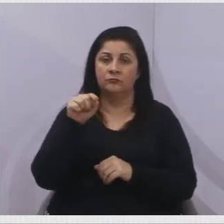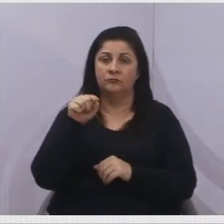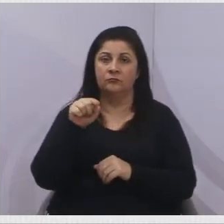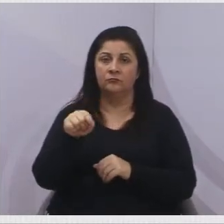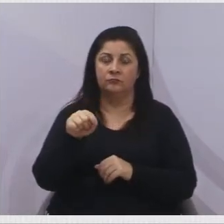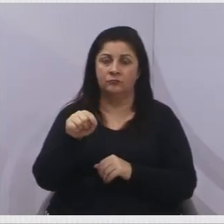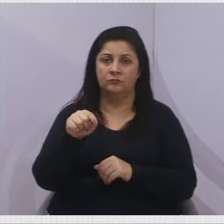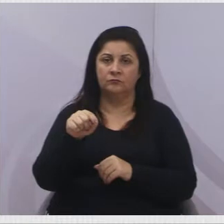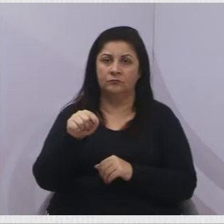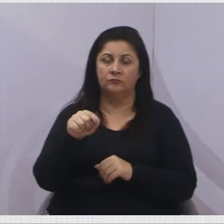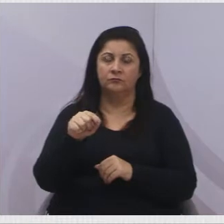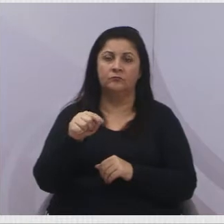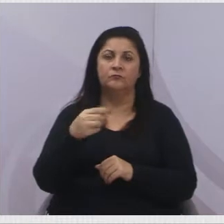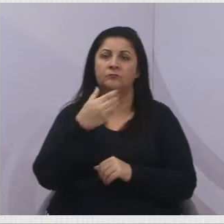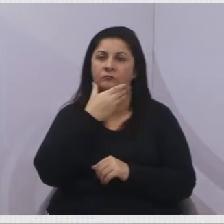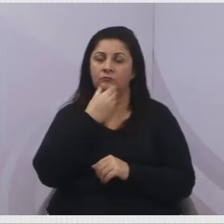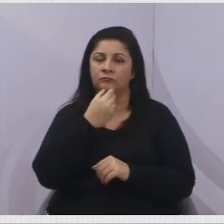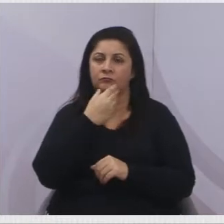111.654 homens e